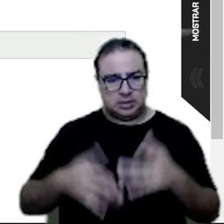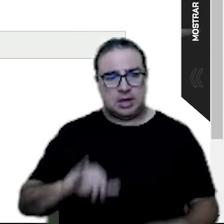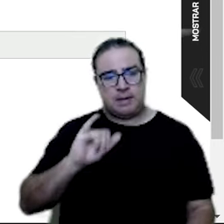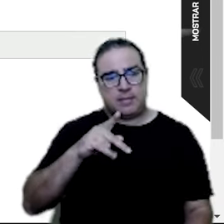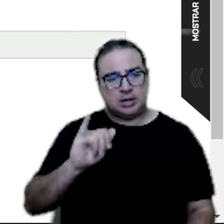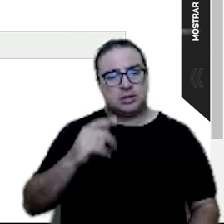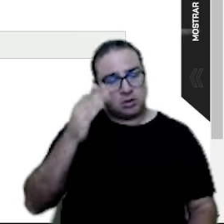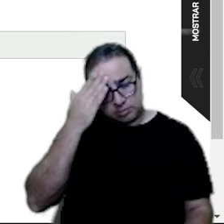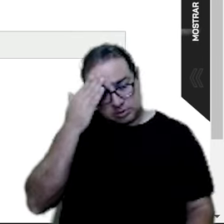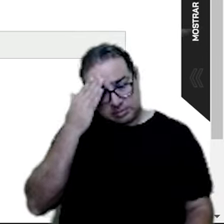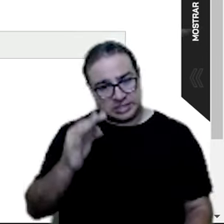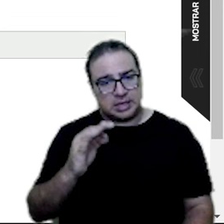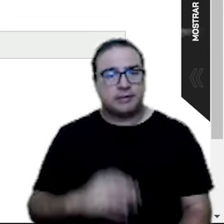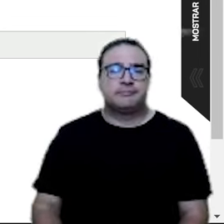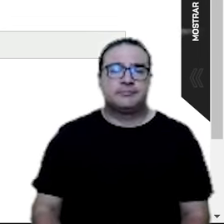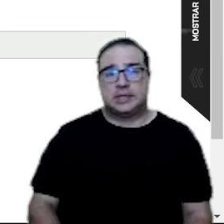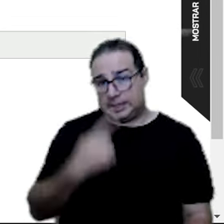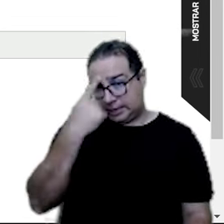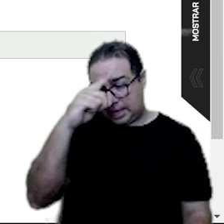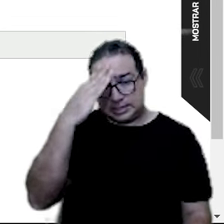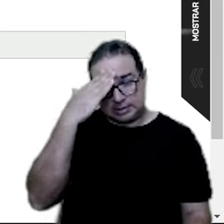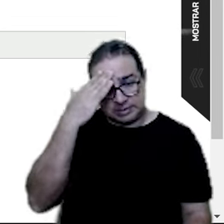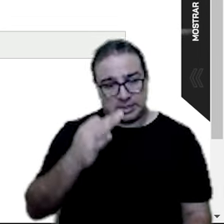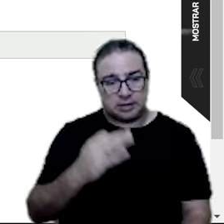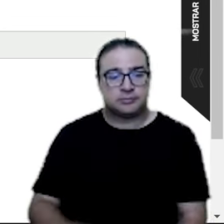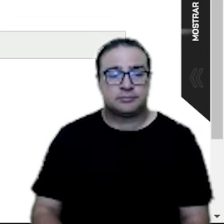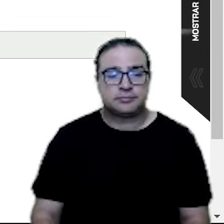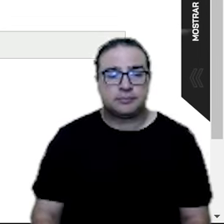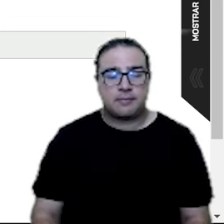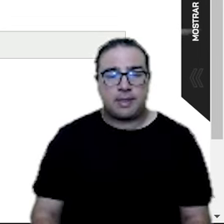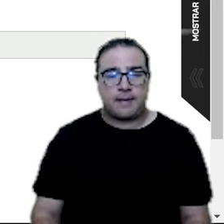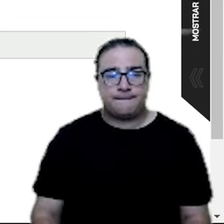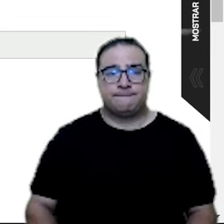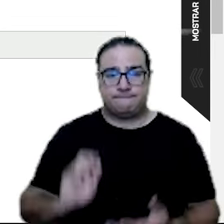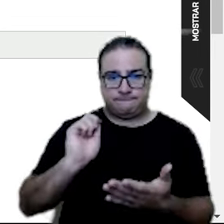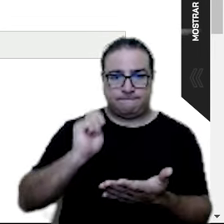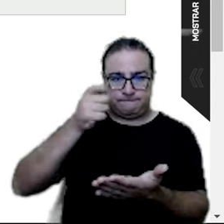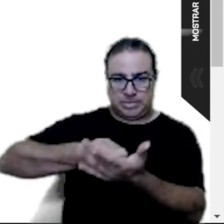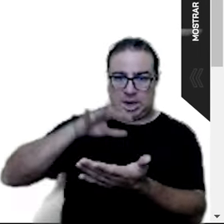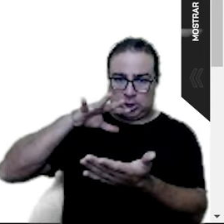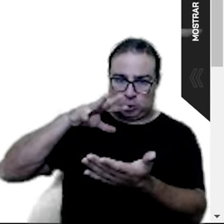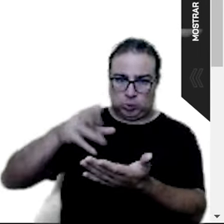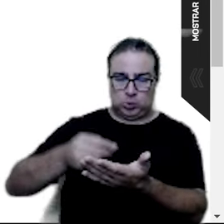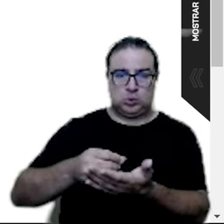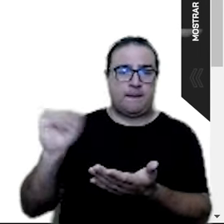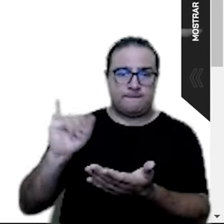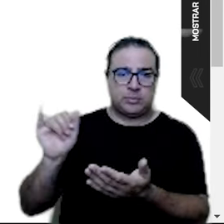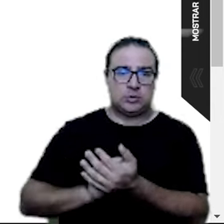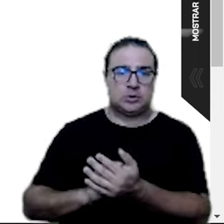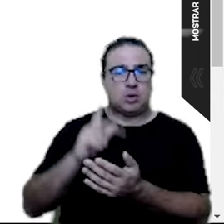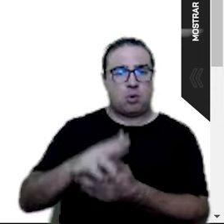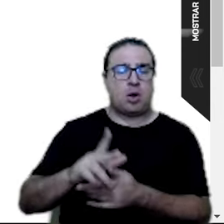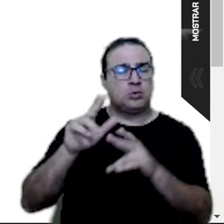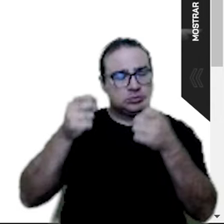trazer com o IPI Mas é só para trazer a ideia ela é tributada integralmente aí